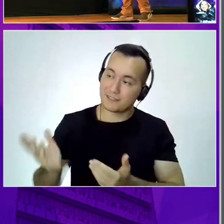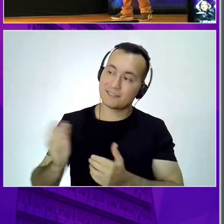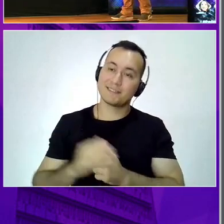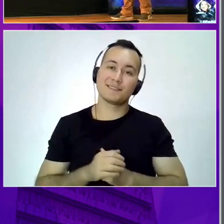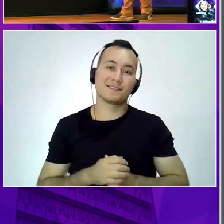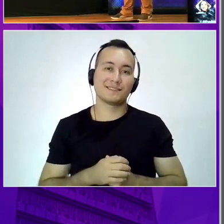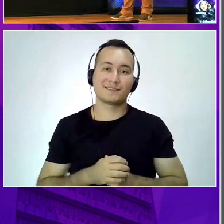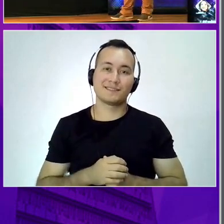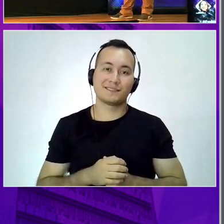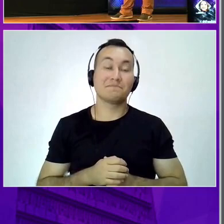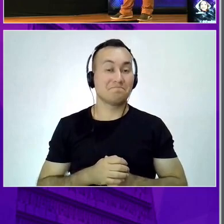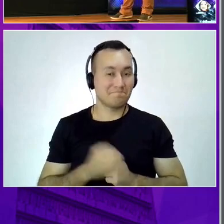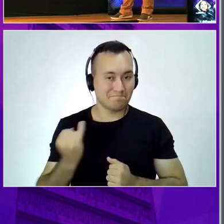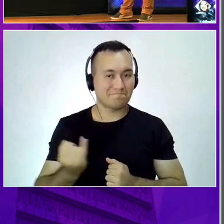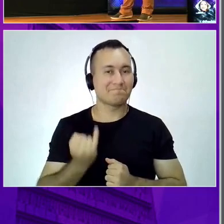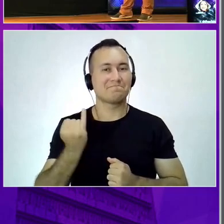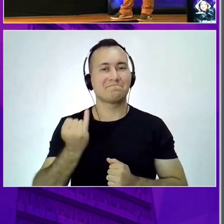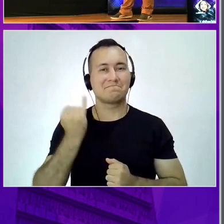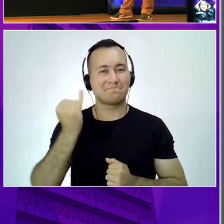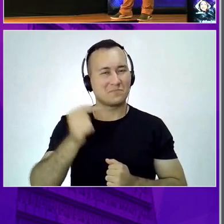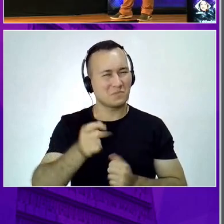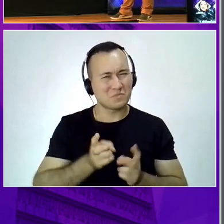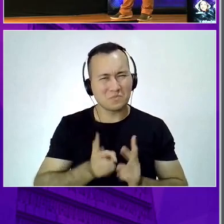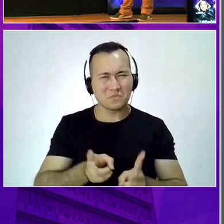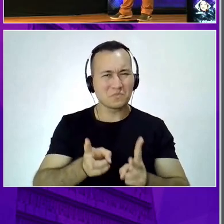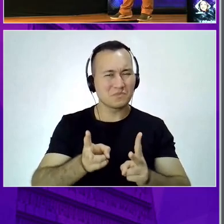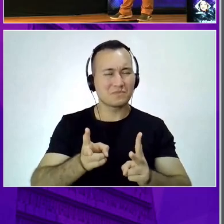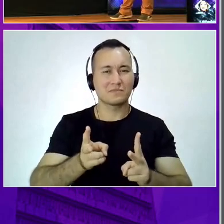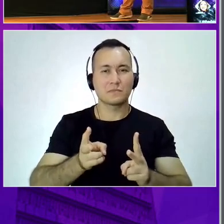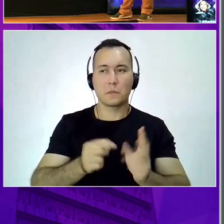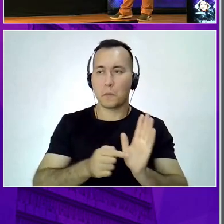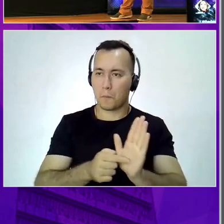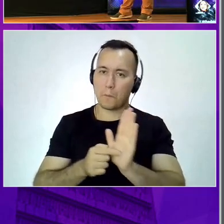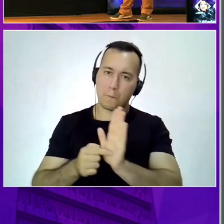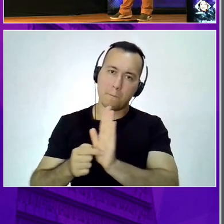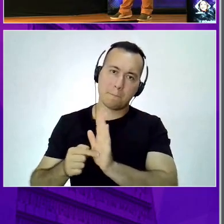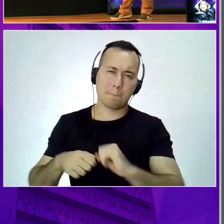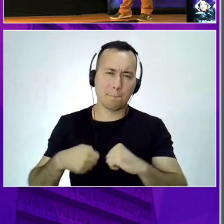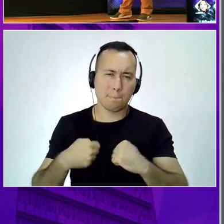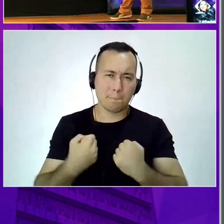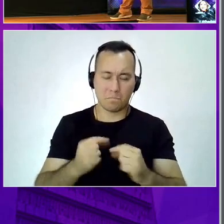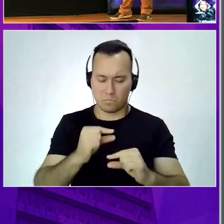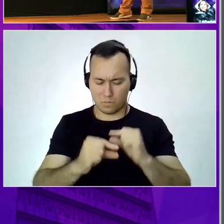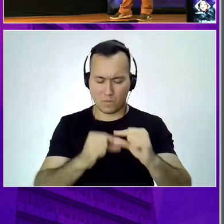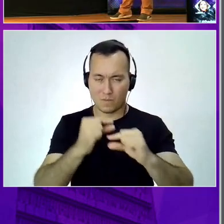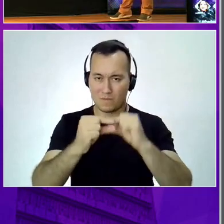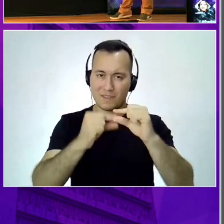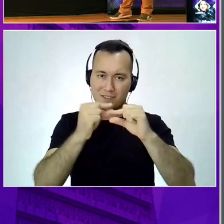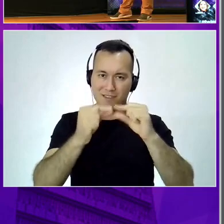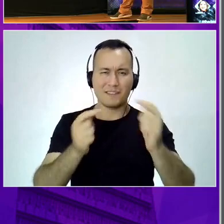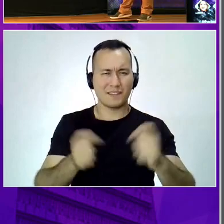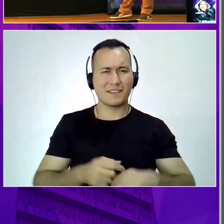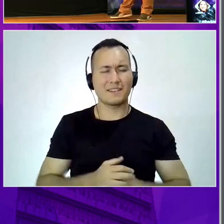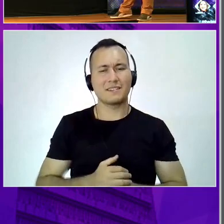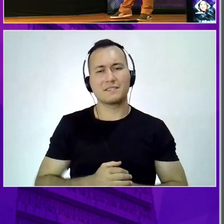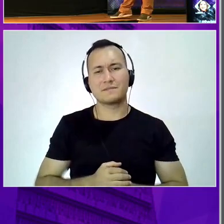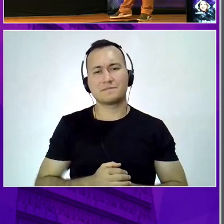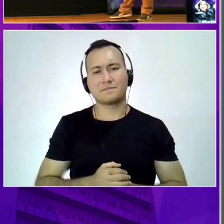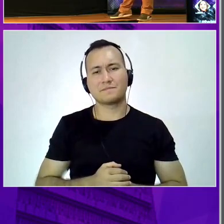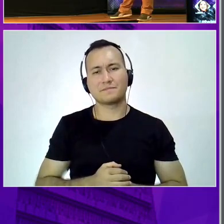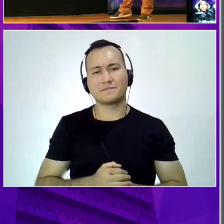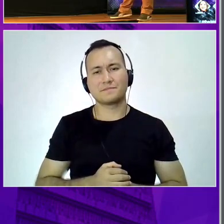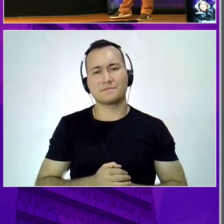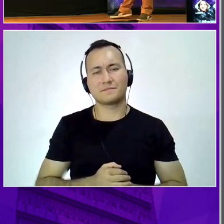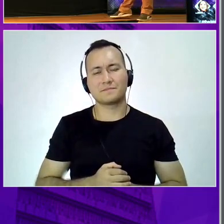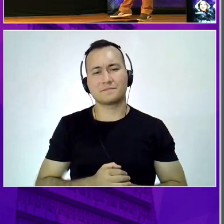genuína a melhoria, né, no ambiente de trabalho. E dessa forma, né, você vai conquistar os primeiros adeptos. Então, a curva